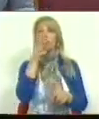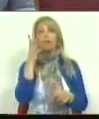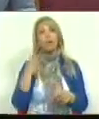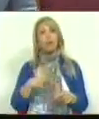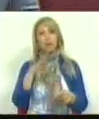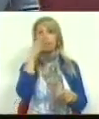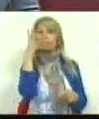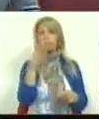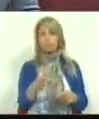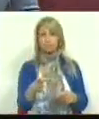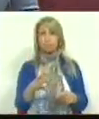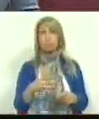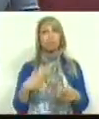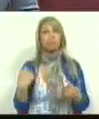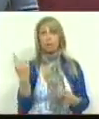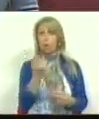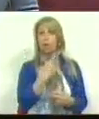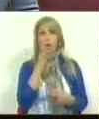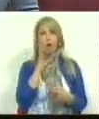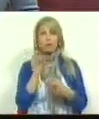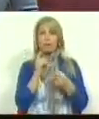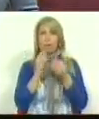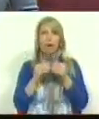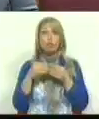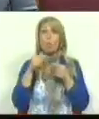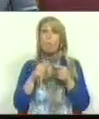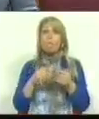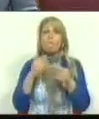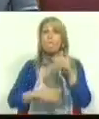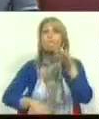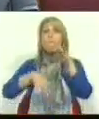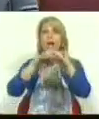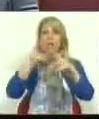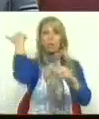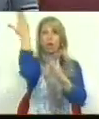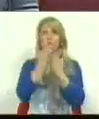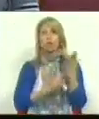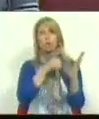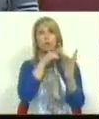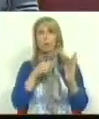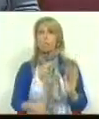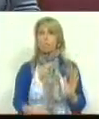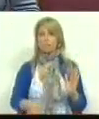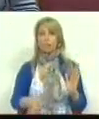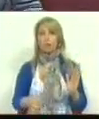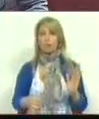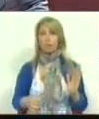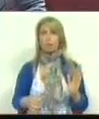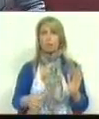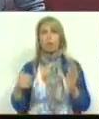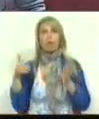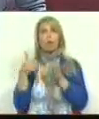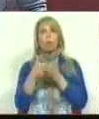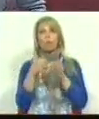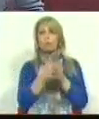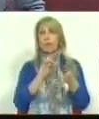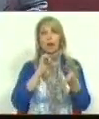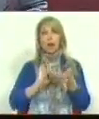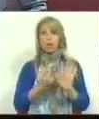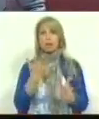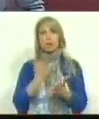que fomos tão longe quanto a Constituição nos permitiu, ou seja, o processo só necessitará